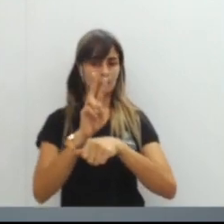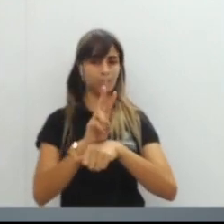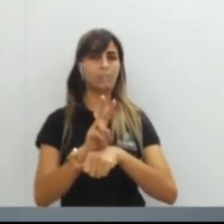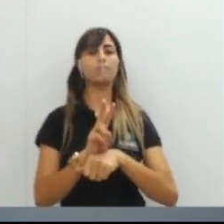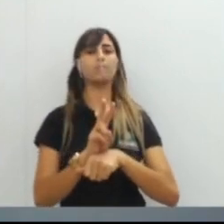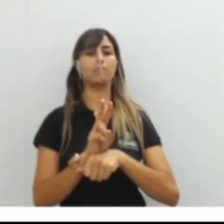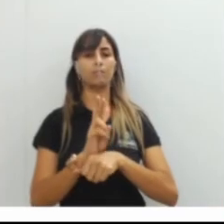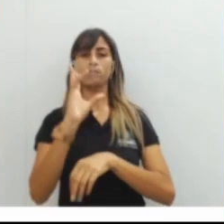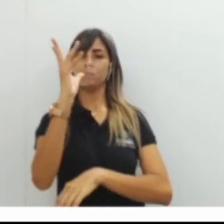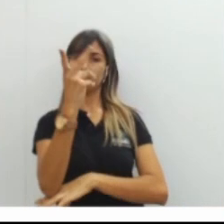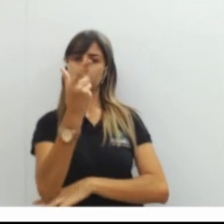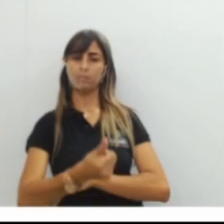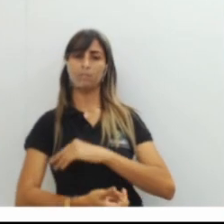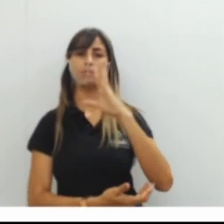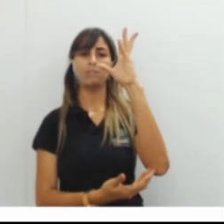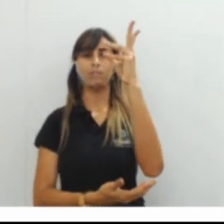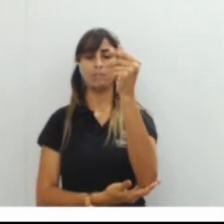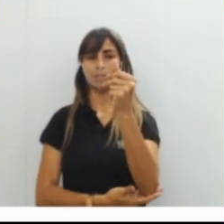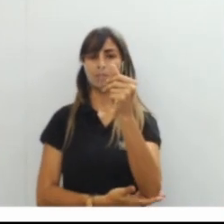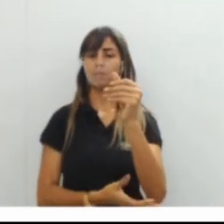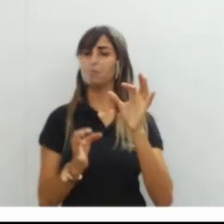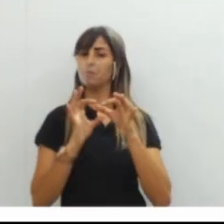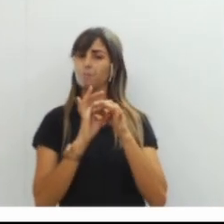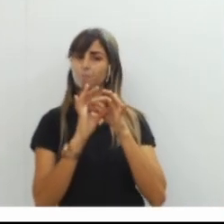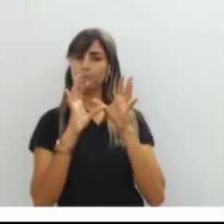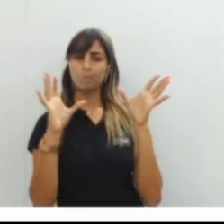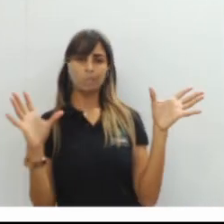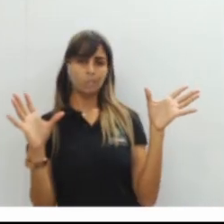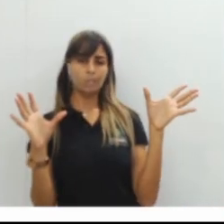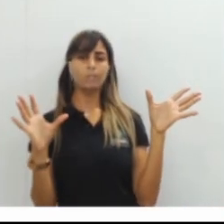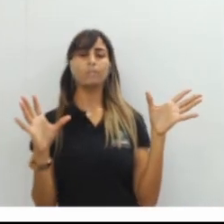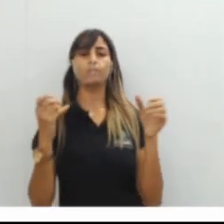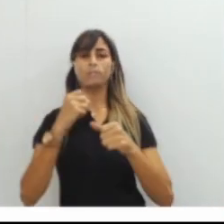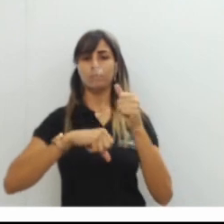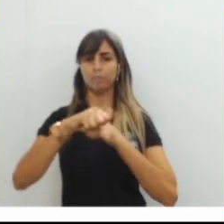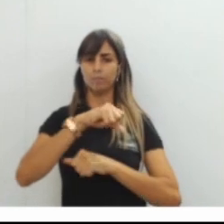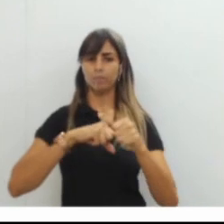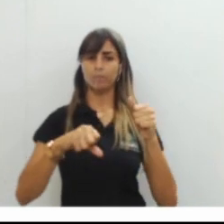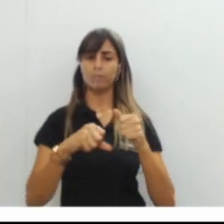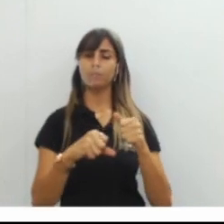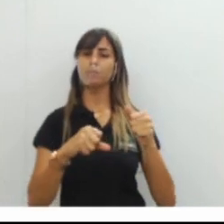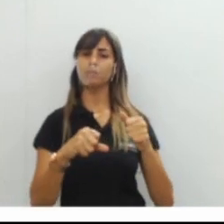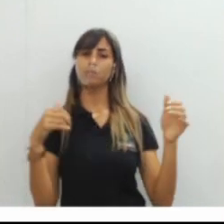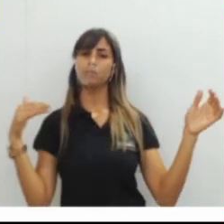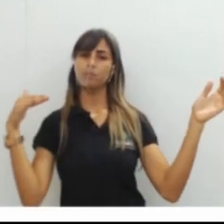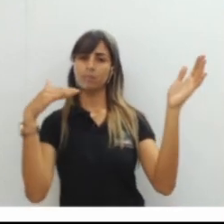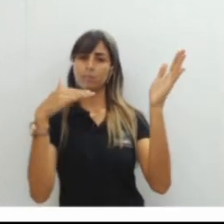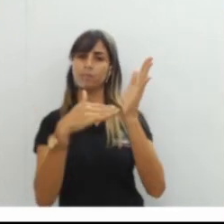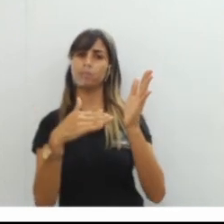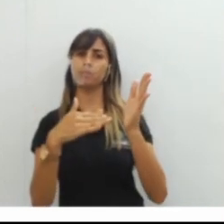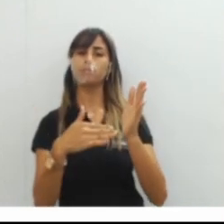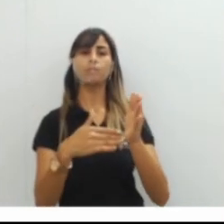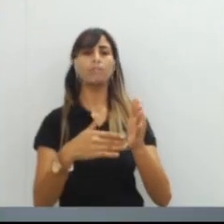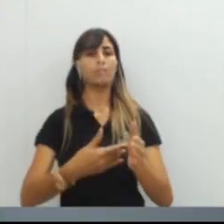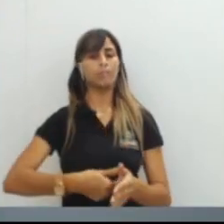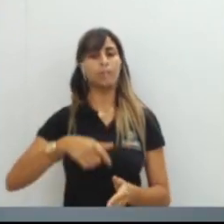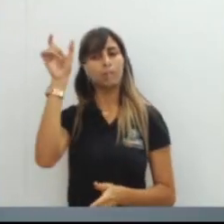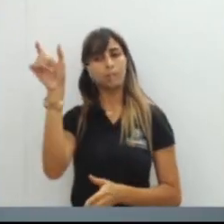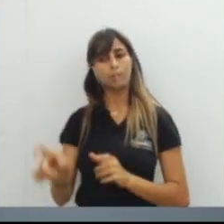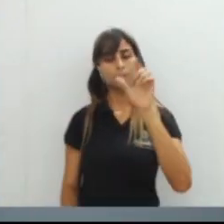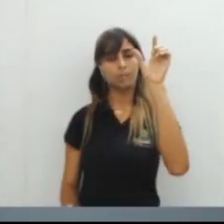esses ecossistemas eles têm que estar livres de alterações causadas por interferência humana,